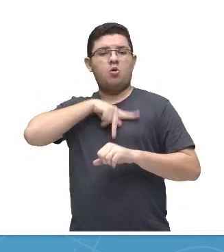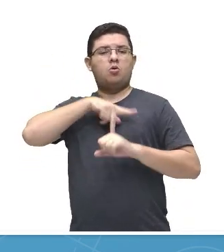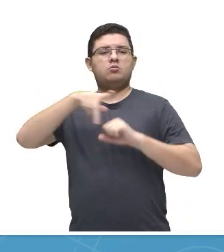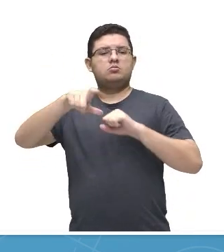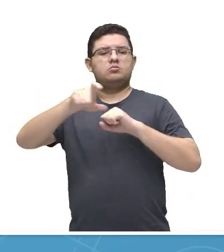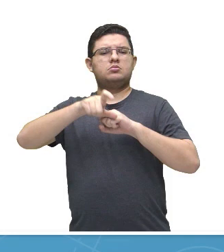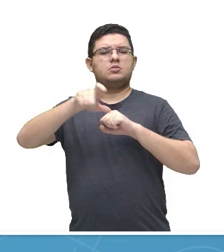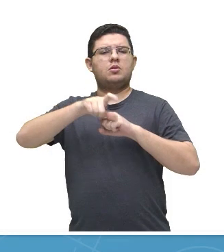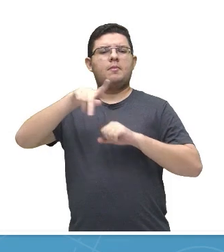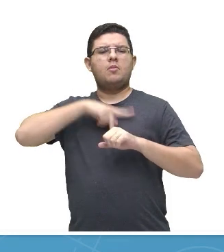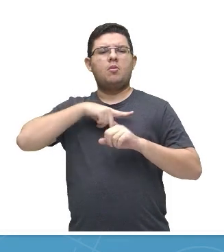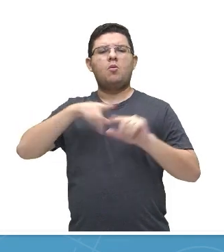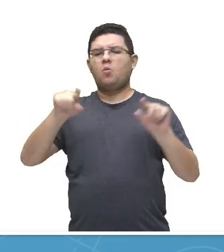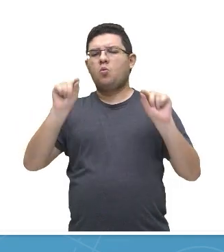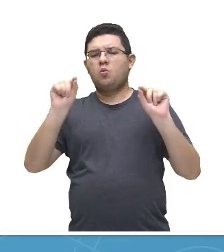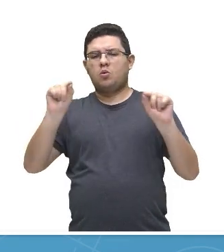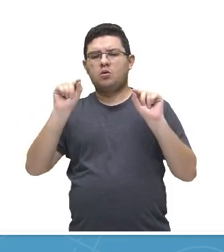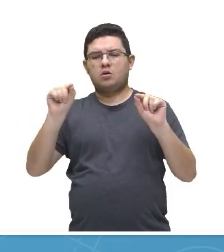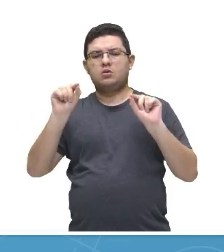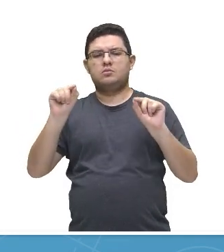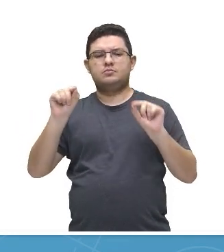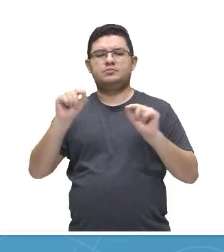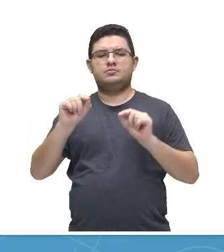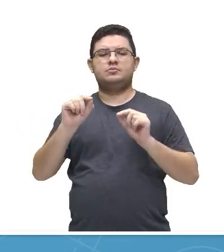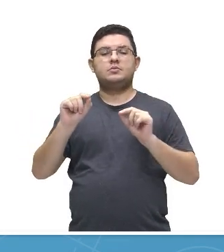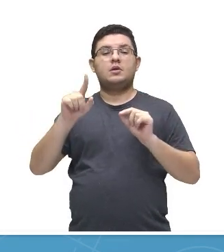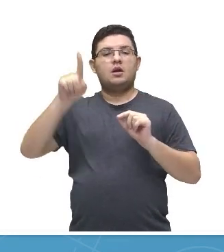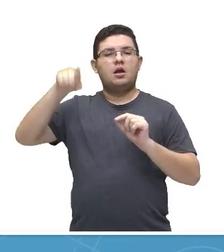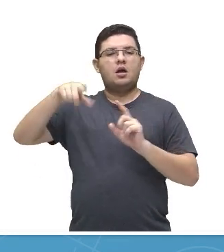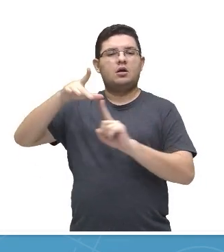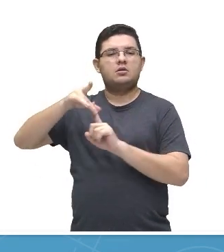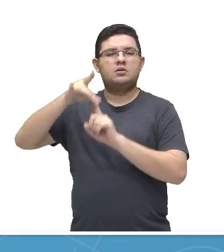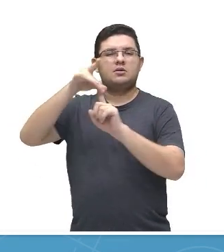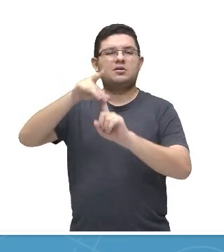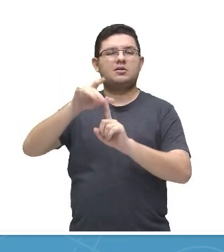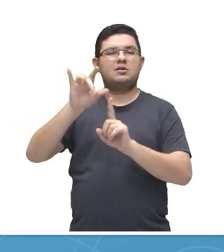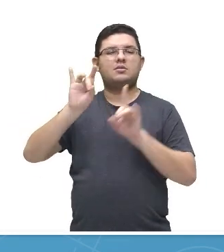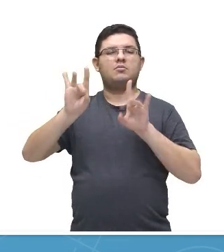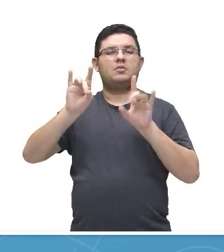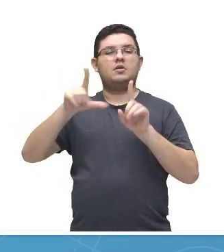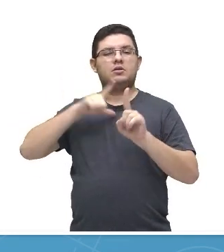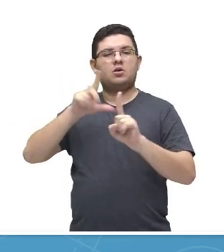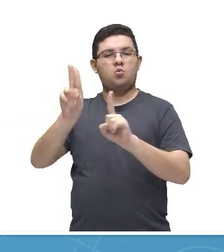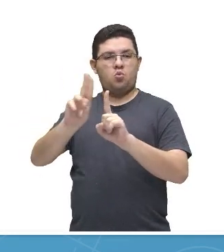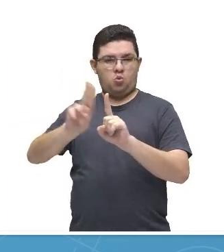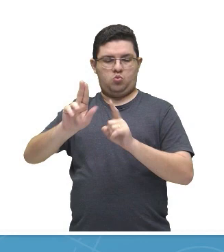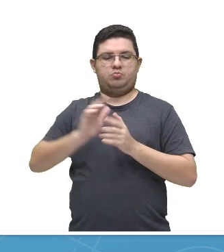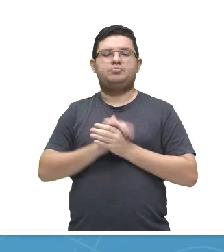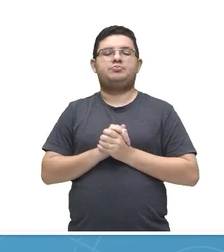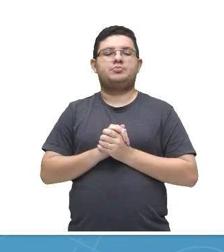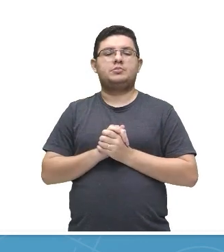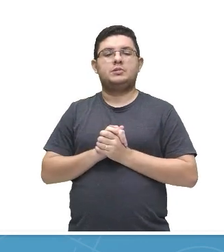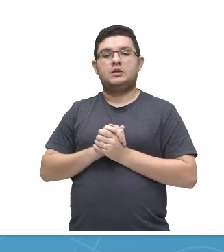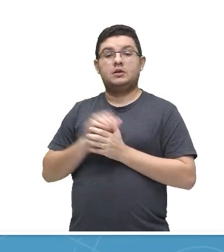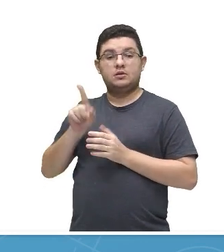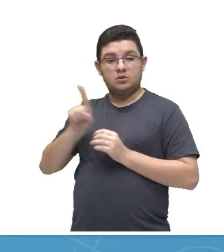né, é aquele ser em especial da espécie que eu particularizo, que está